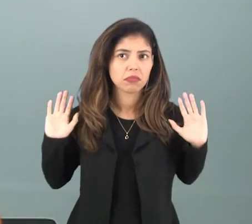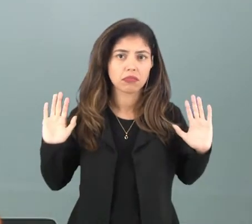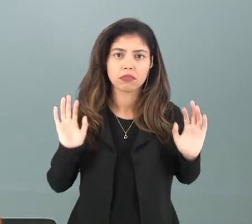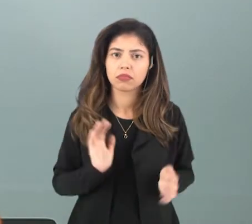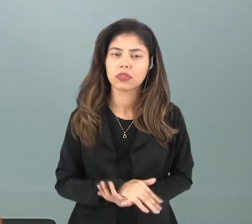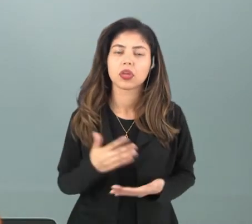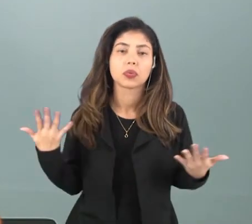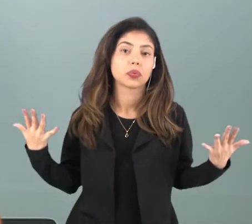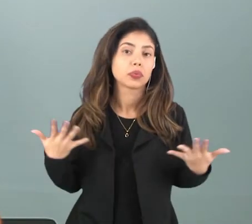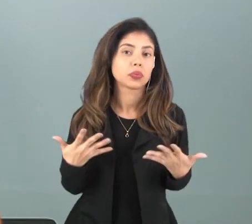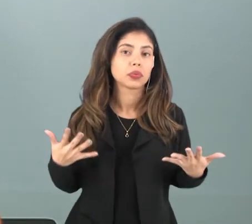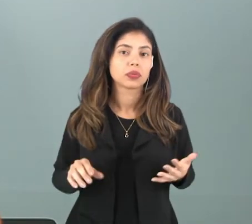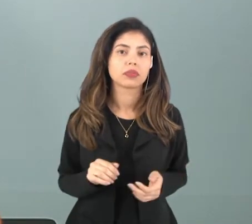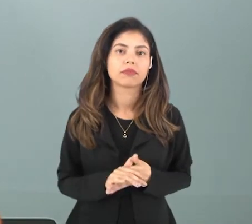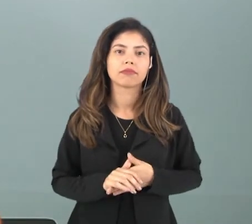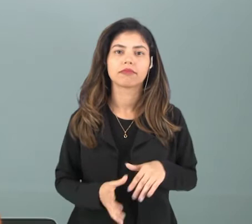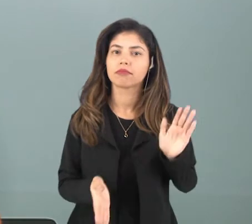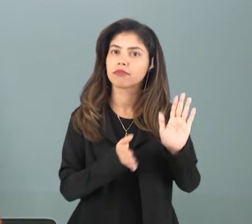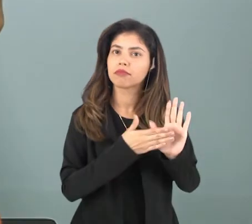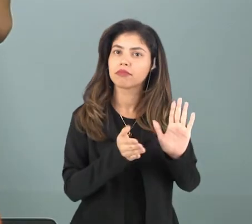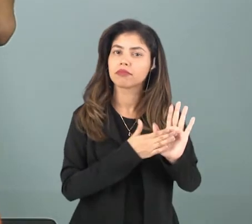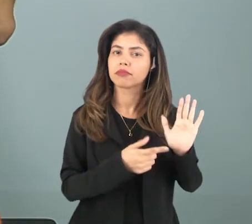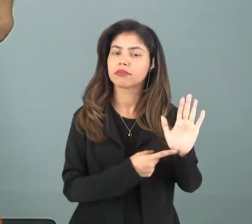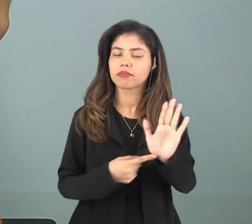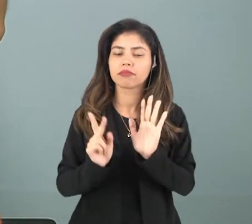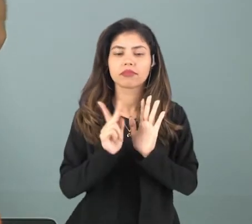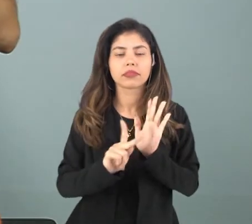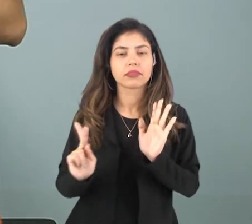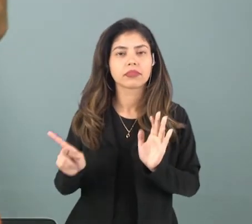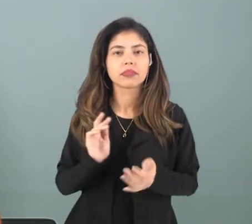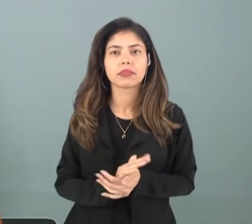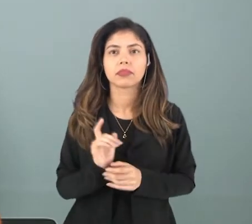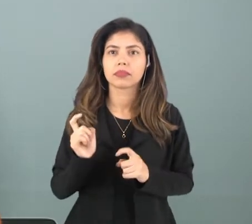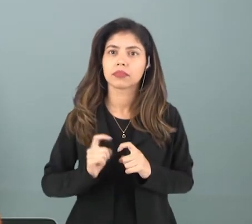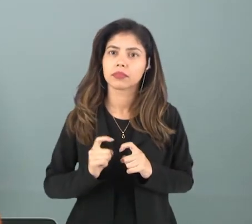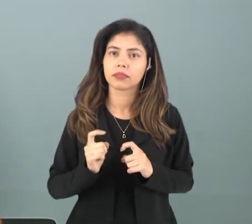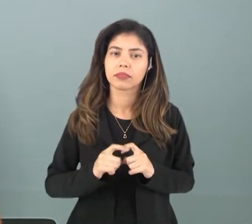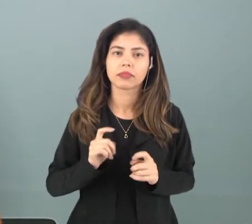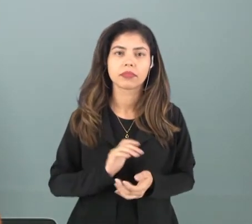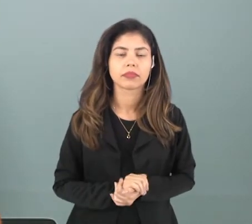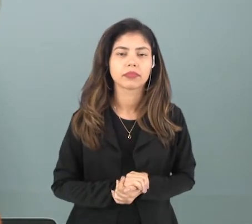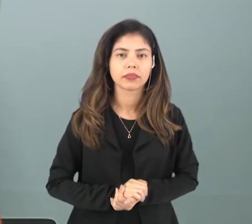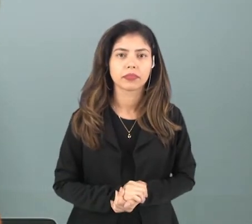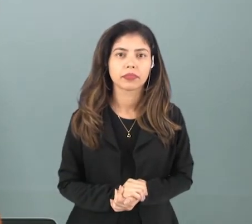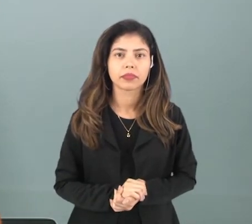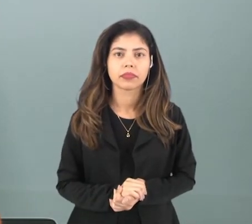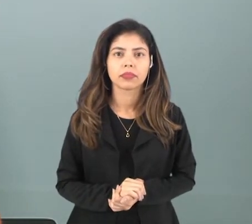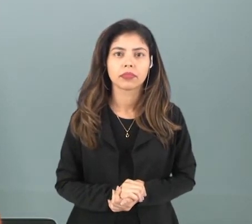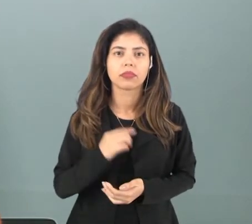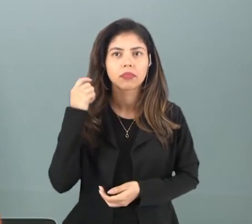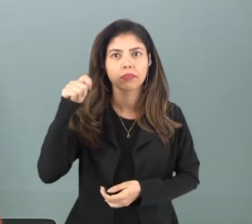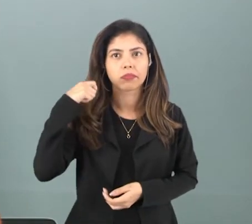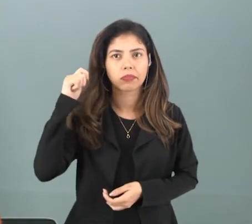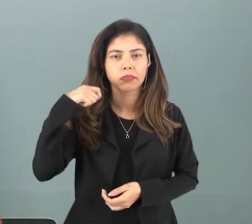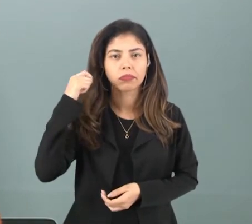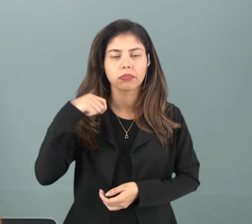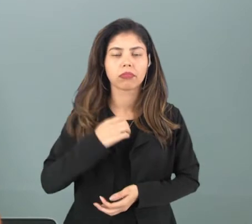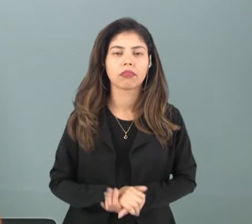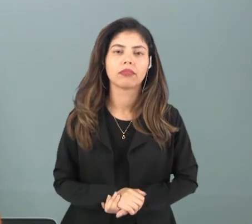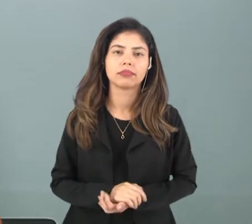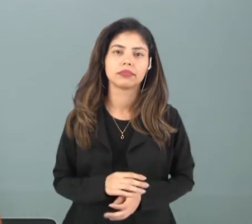hoje, né, tem um diploma de professor, de médico, de advogado, né? Então